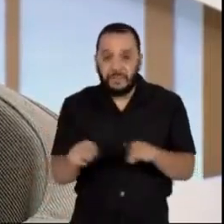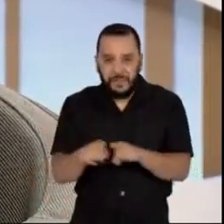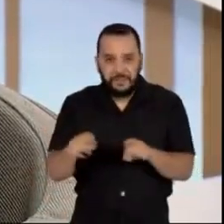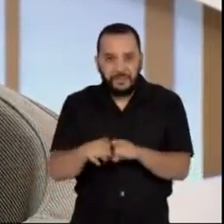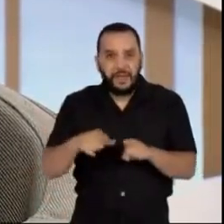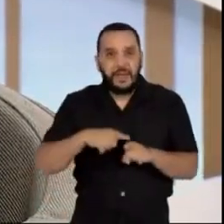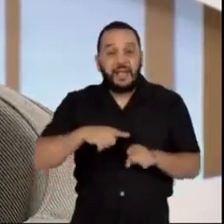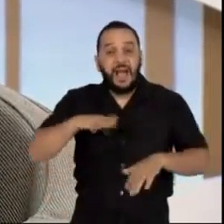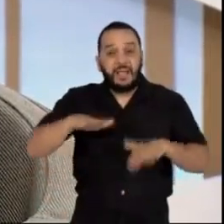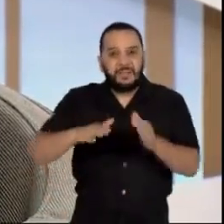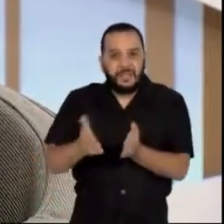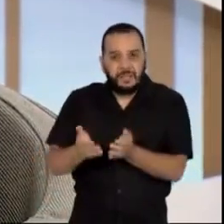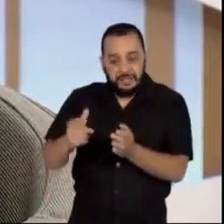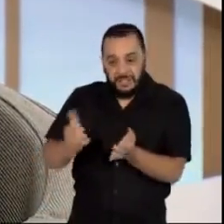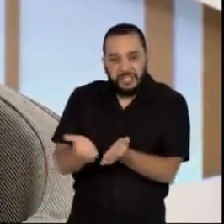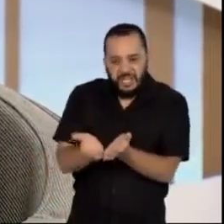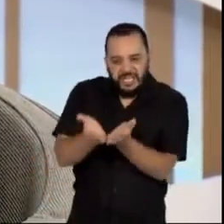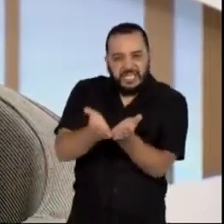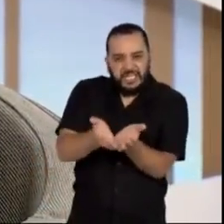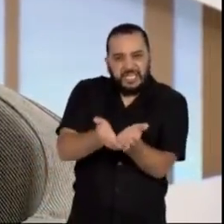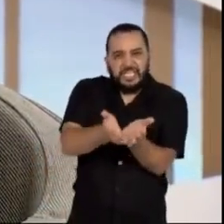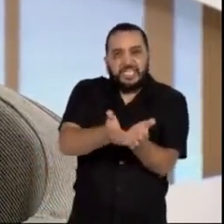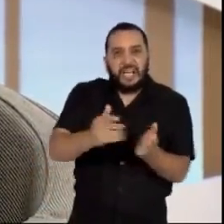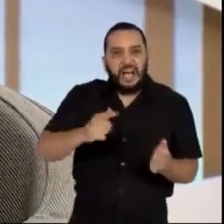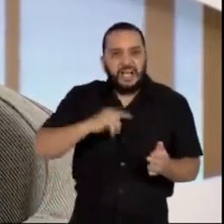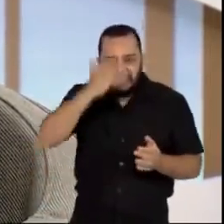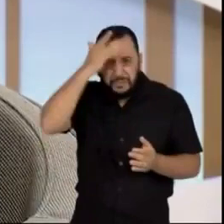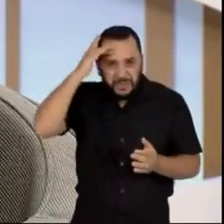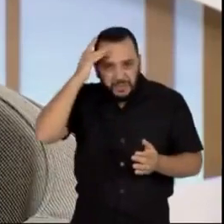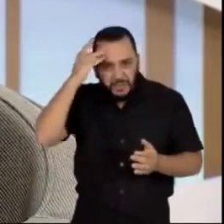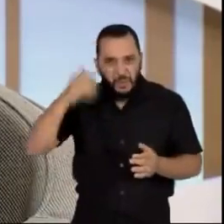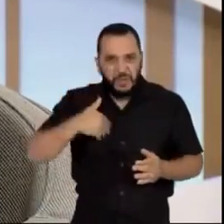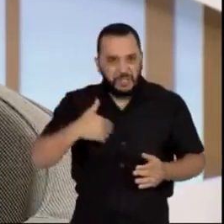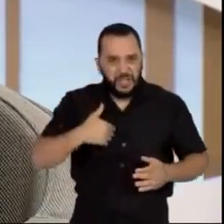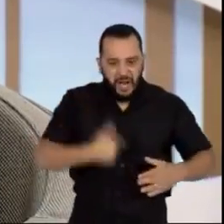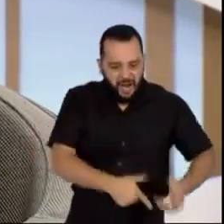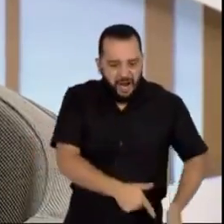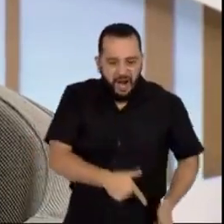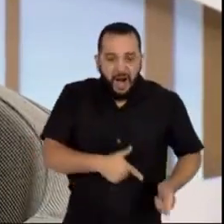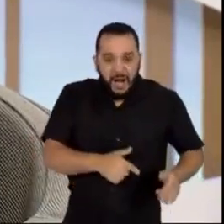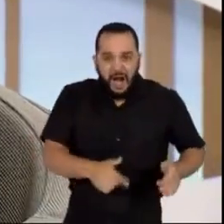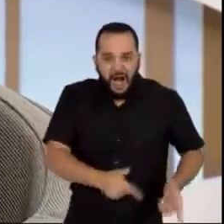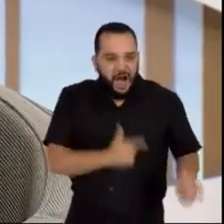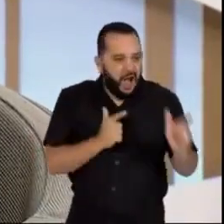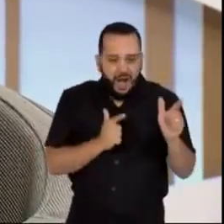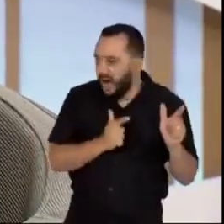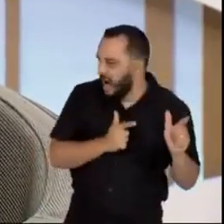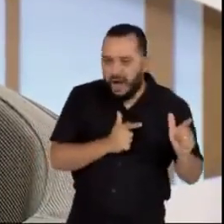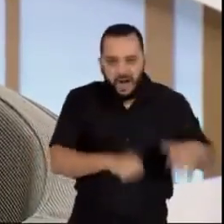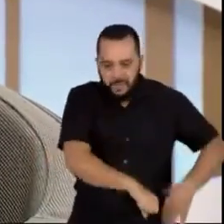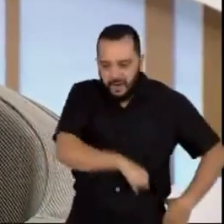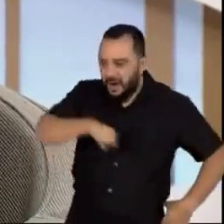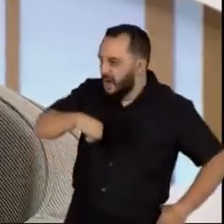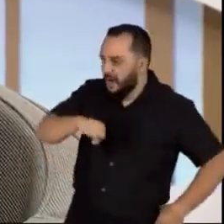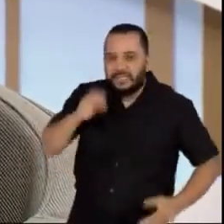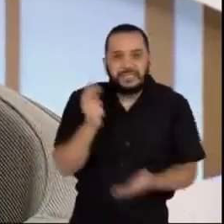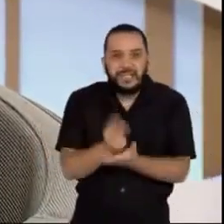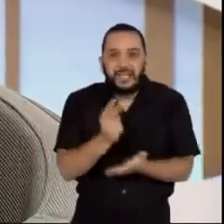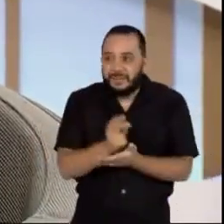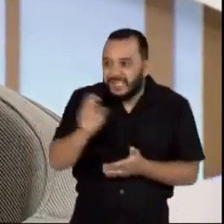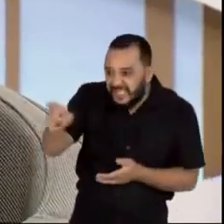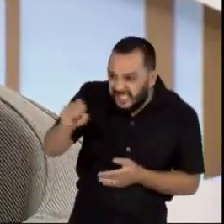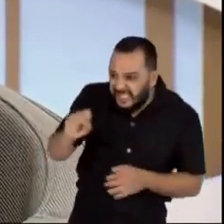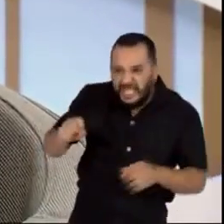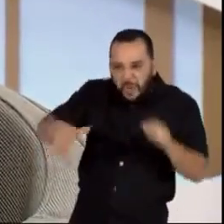fortalezas flutuantes havia barricadas a tripulação ficava armada o tempo todo como se fosse uma penitenciária porque a qualquer momento